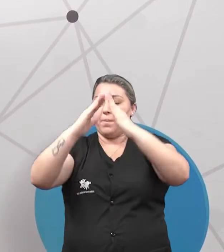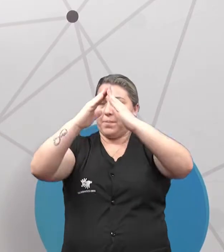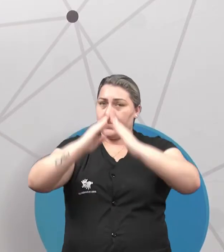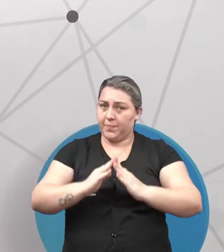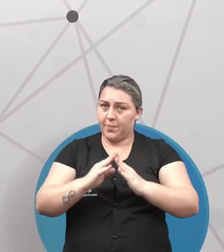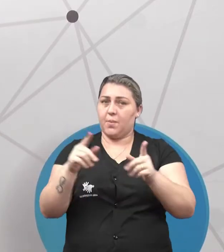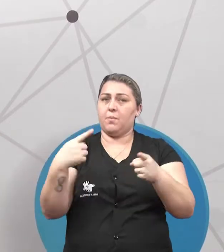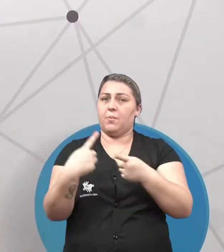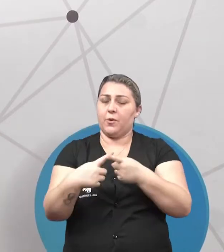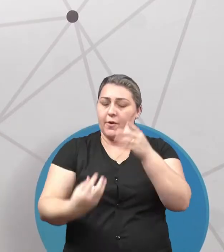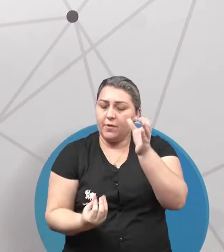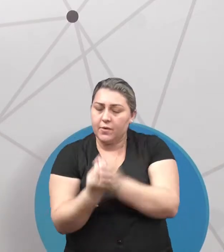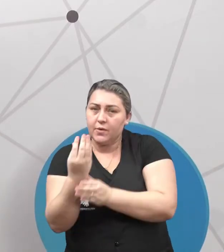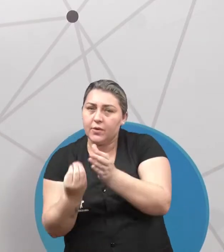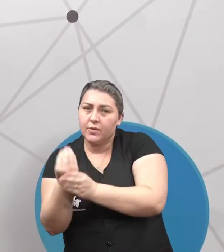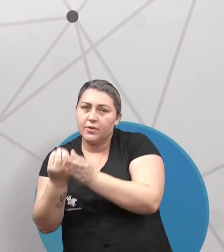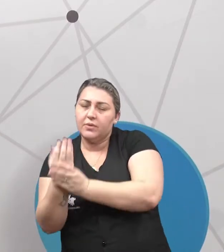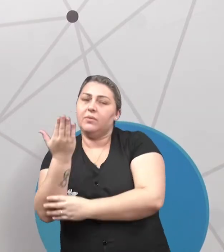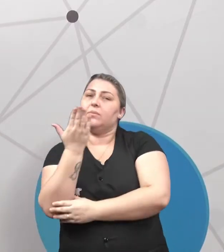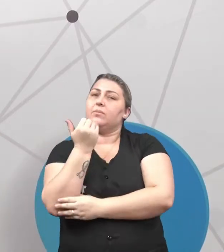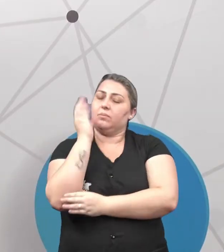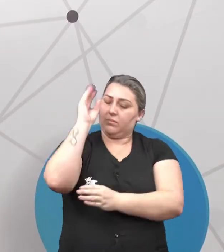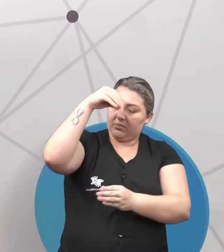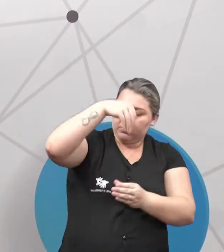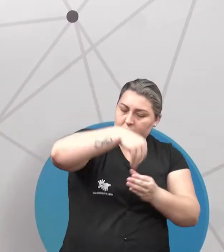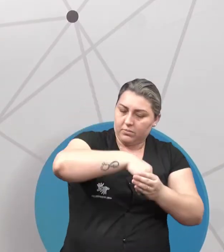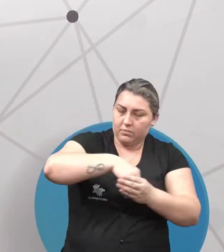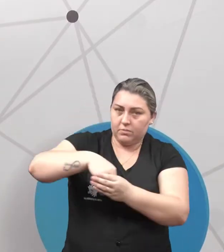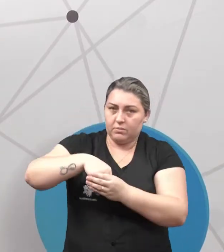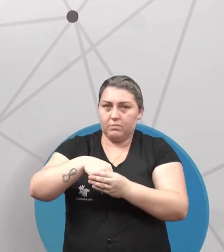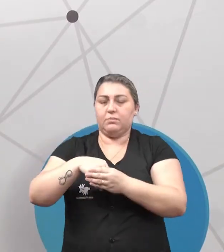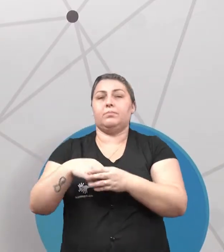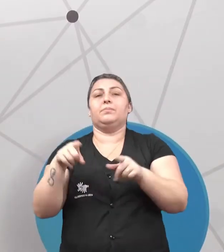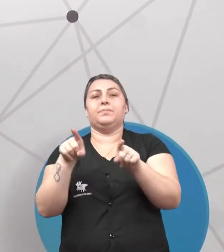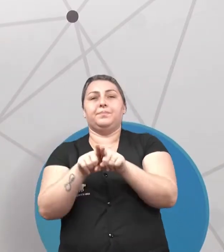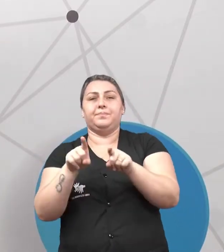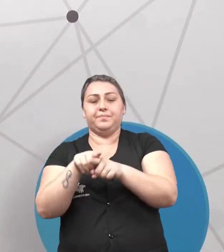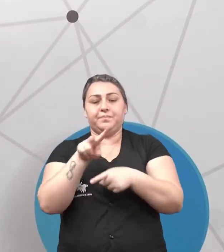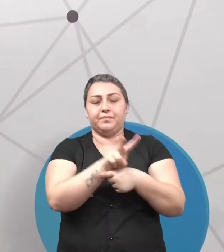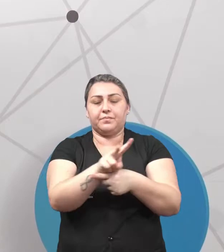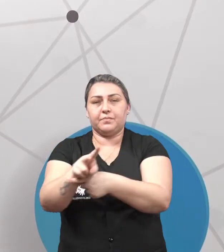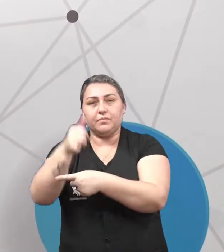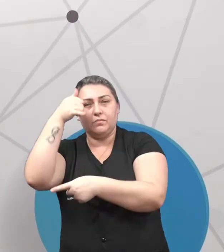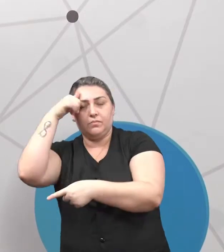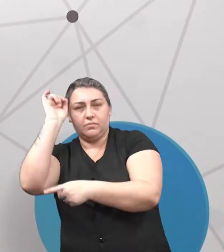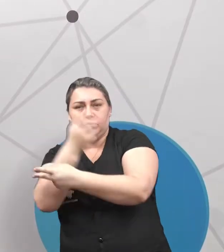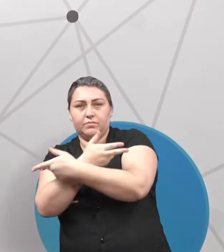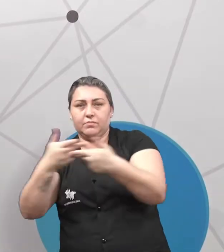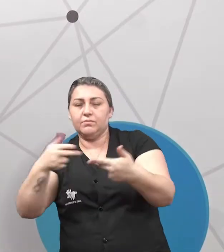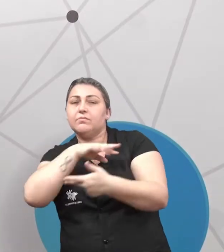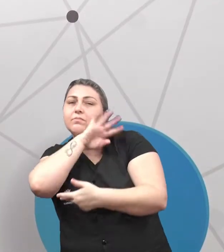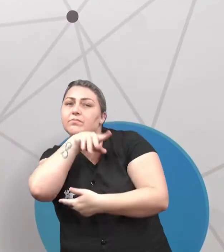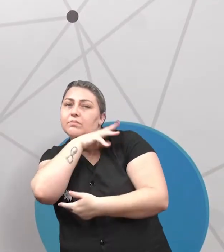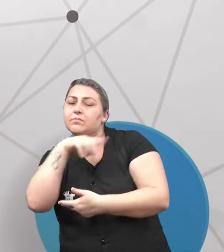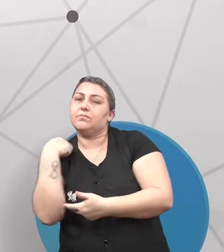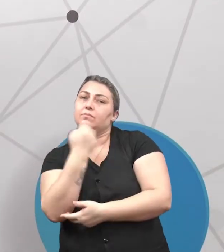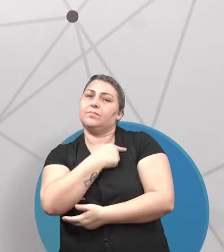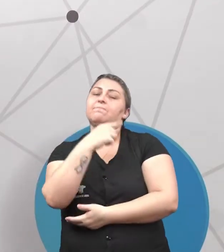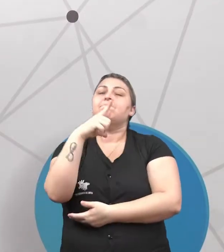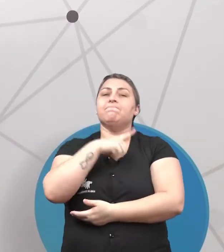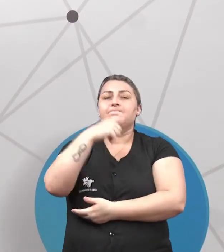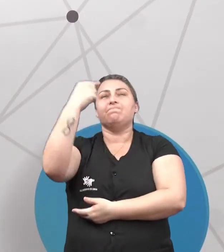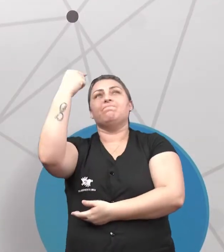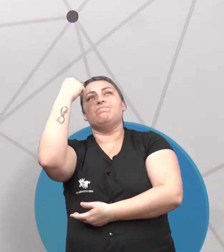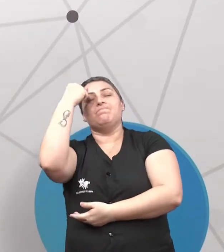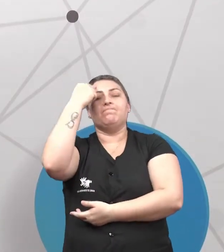da produção, né, dos alimentos, da plantação, por conta da criação dos rebanhos, a gente tem a fixação